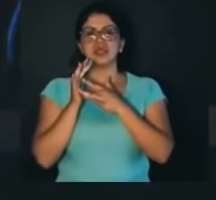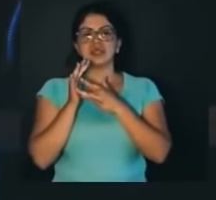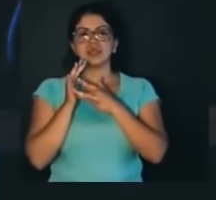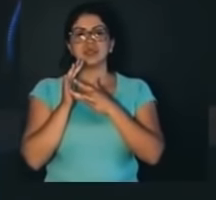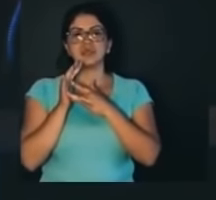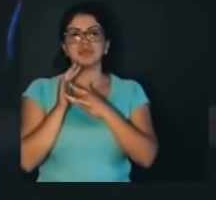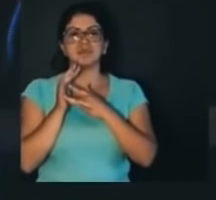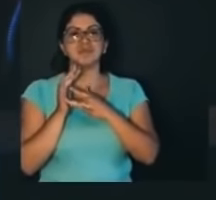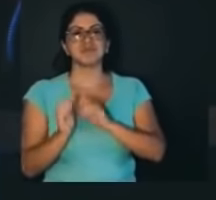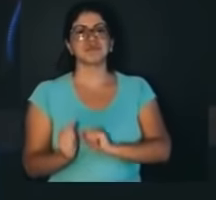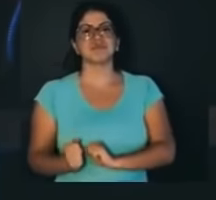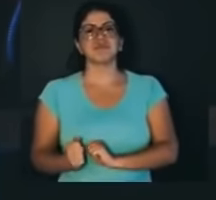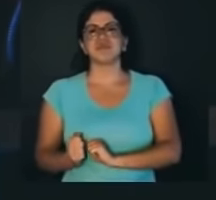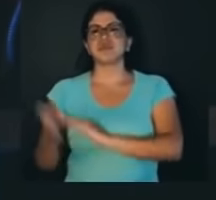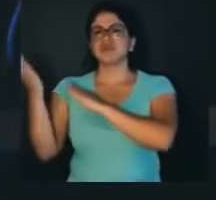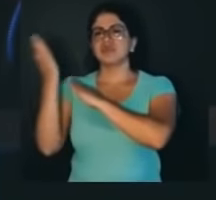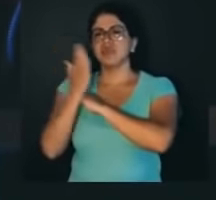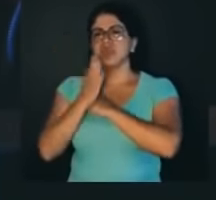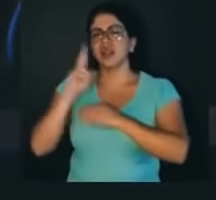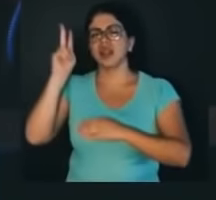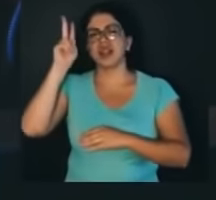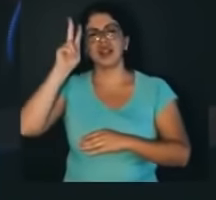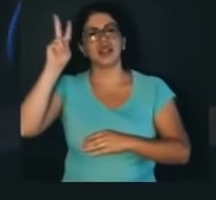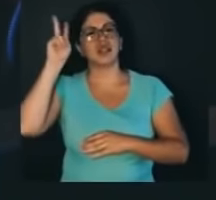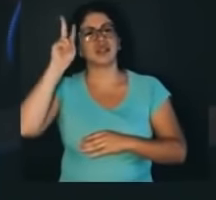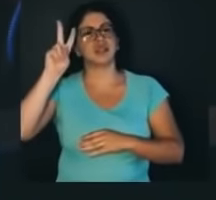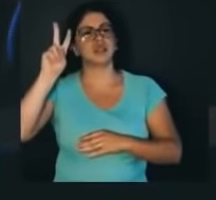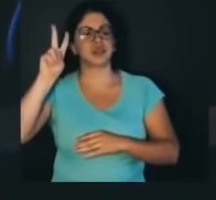nós ouvimos com o coração.